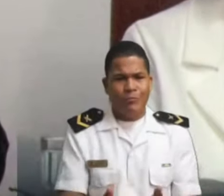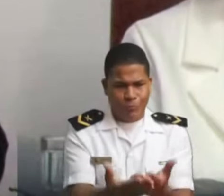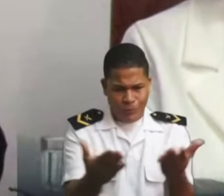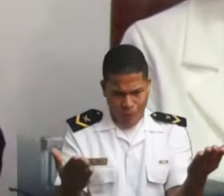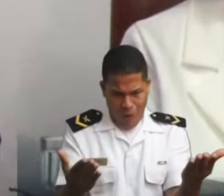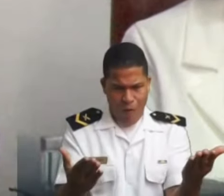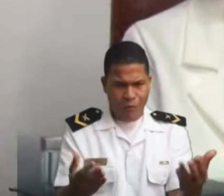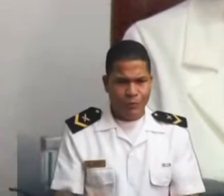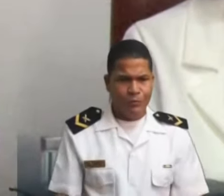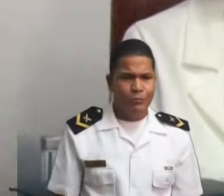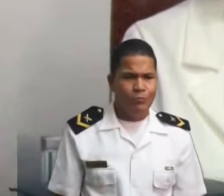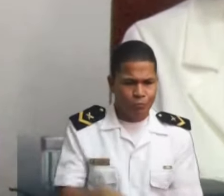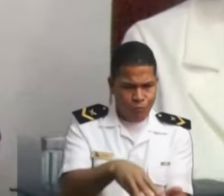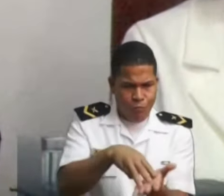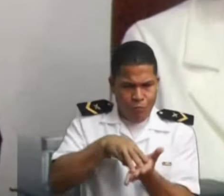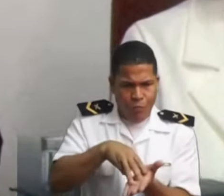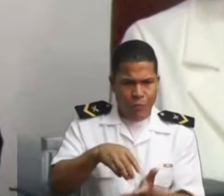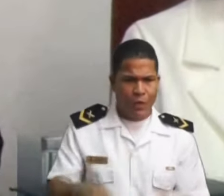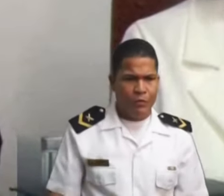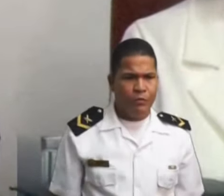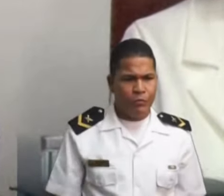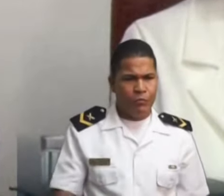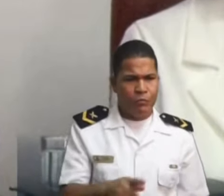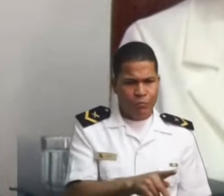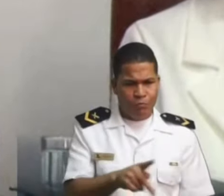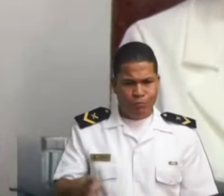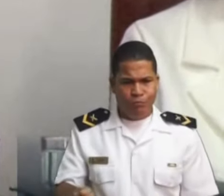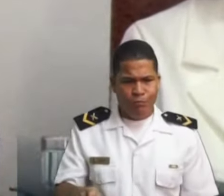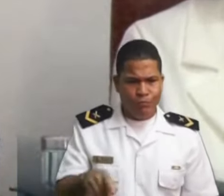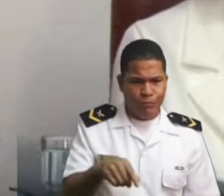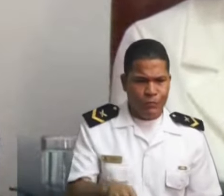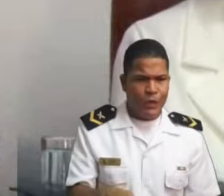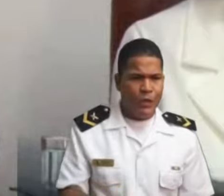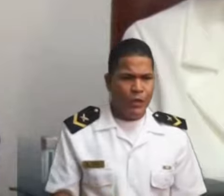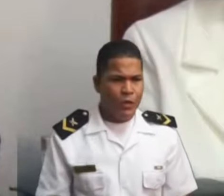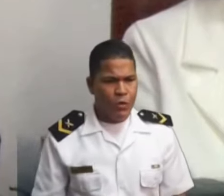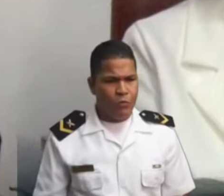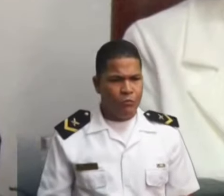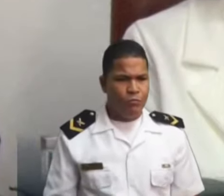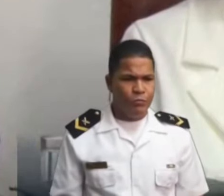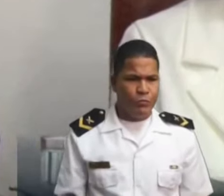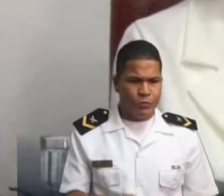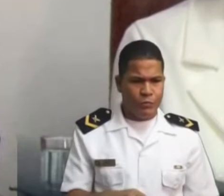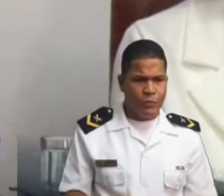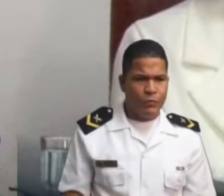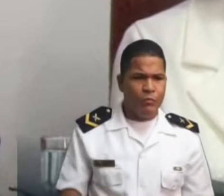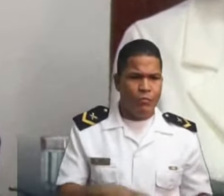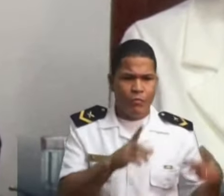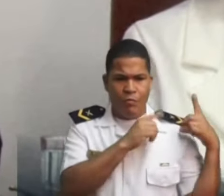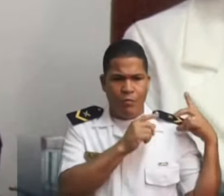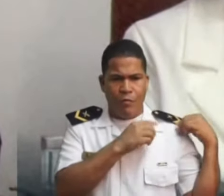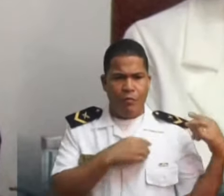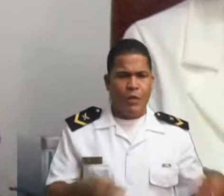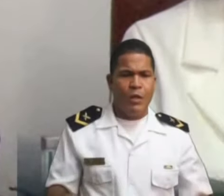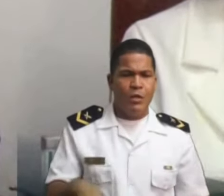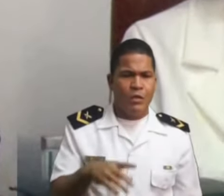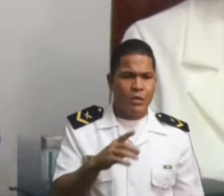Almirantado. Senhor presidente do Clube Naval, almirante de esquadra, João Afonso